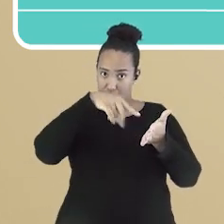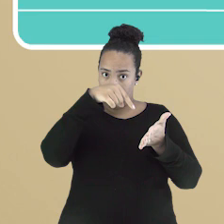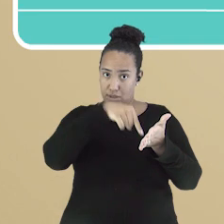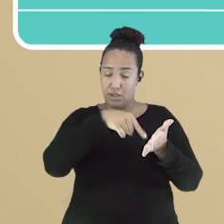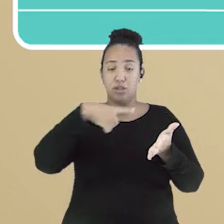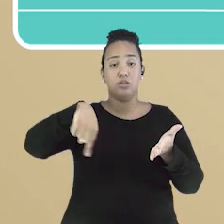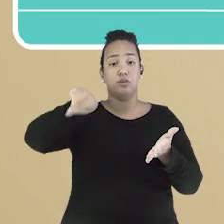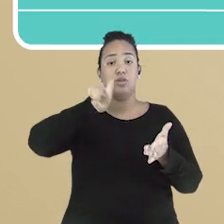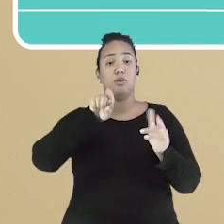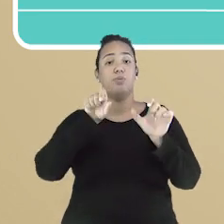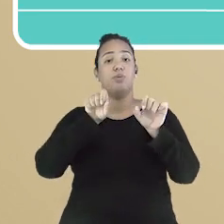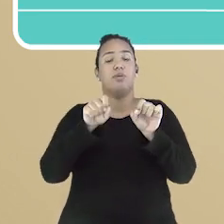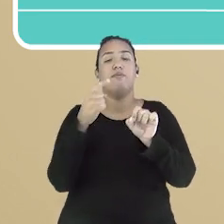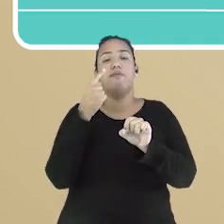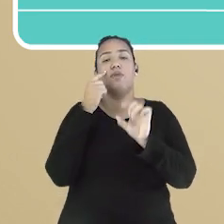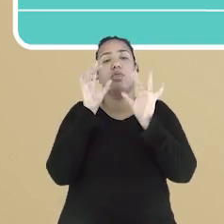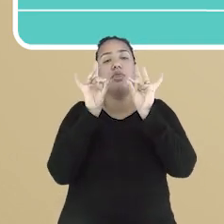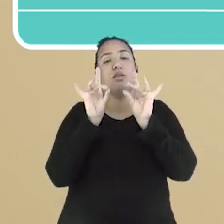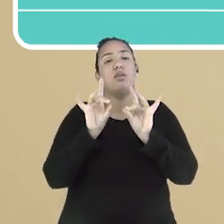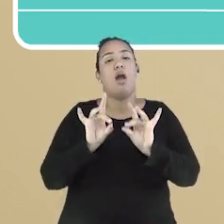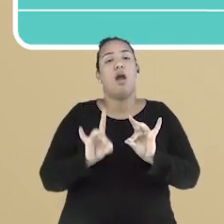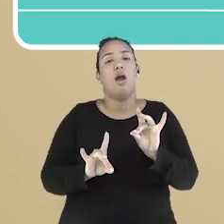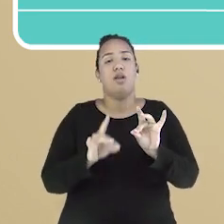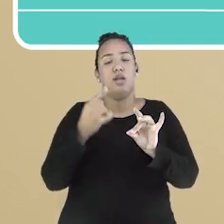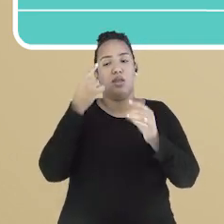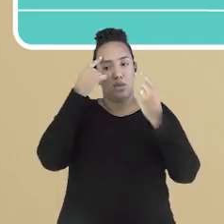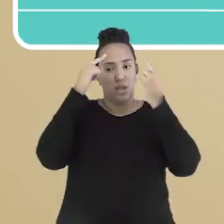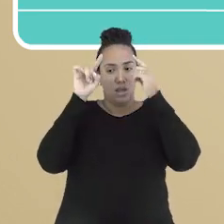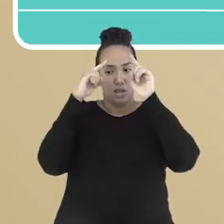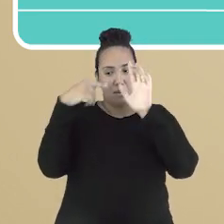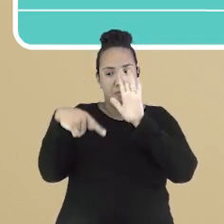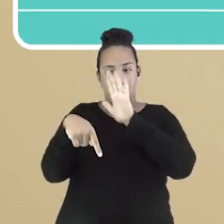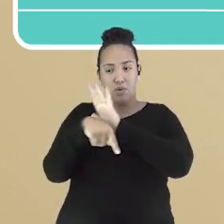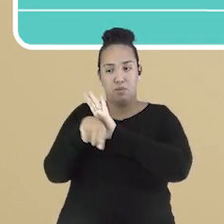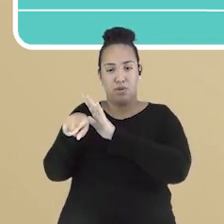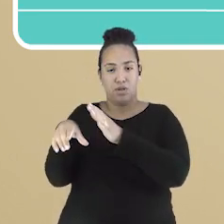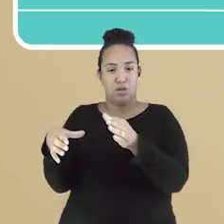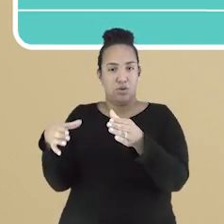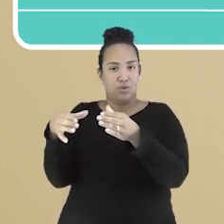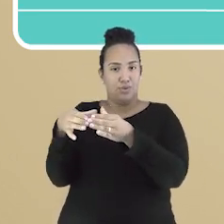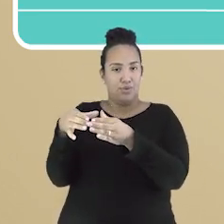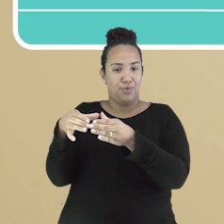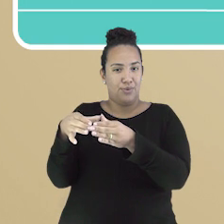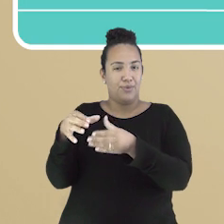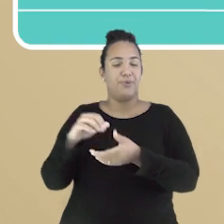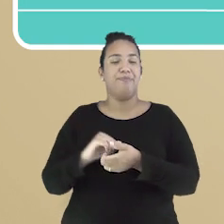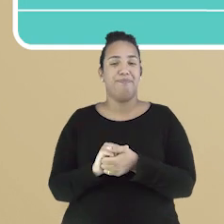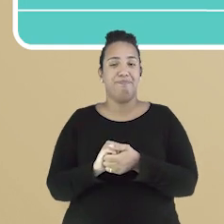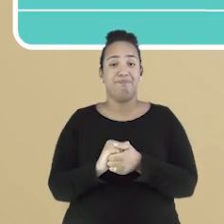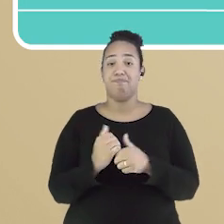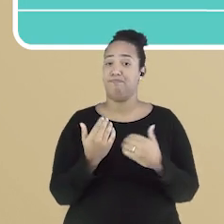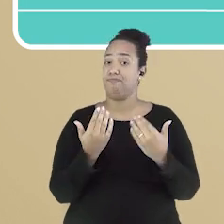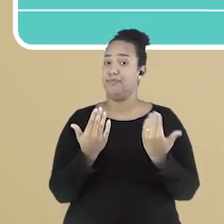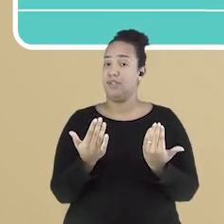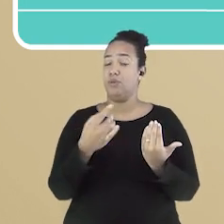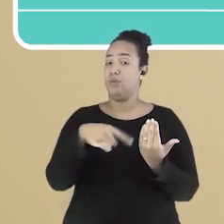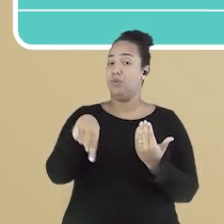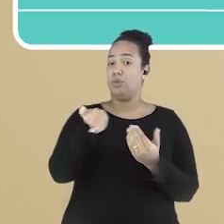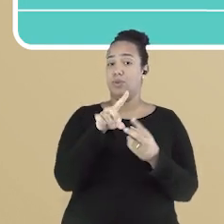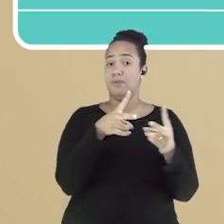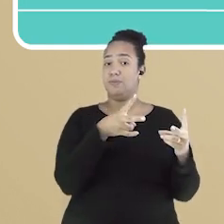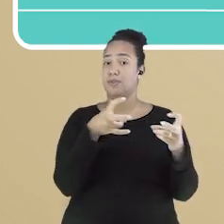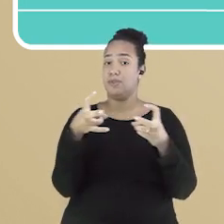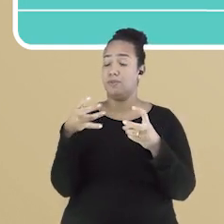editorial que podemos ter uma visão mais detalhada sobre os ideais daquele veículo de comunicação. A partir disso, podemos